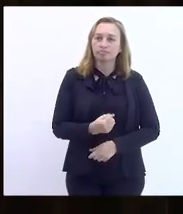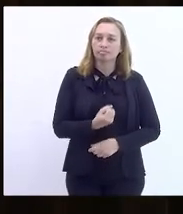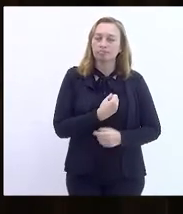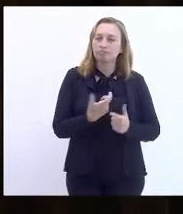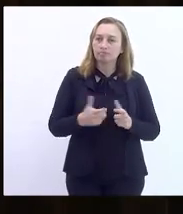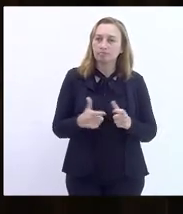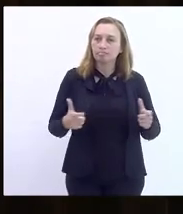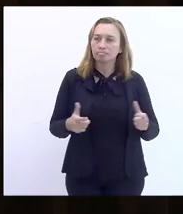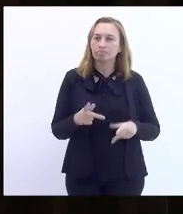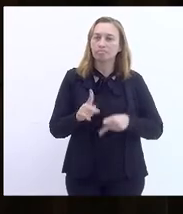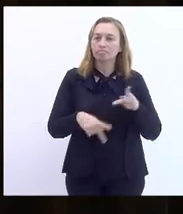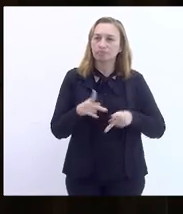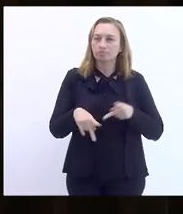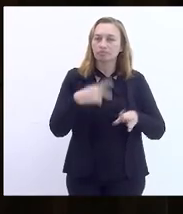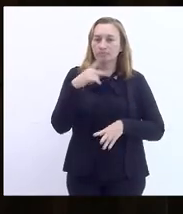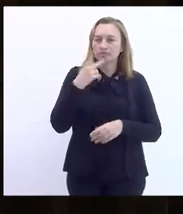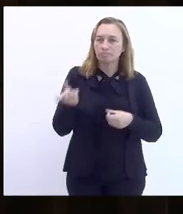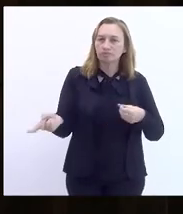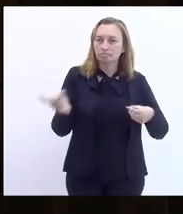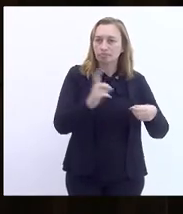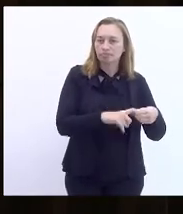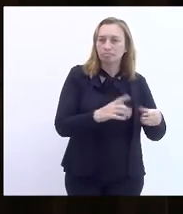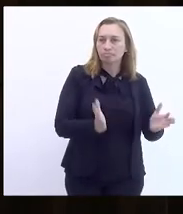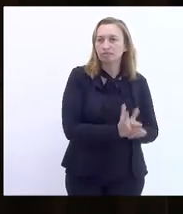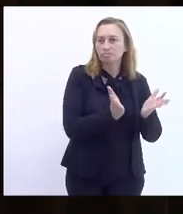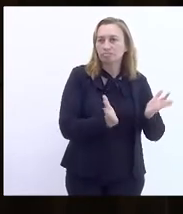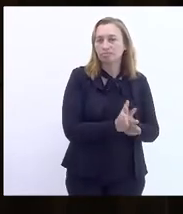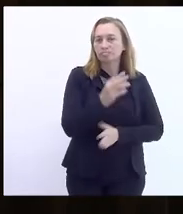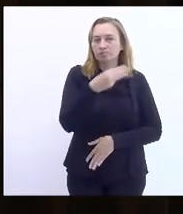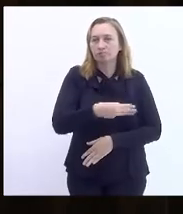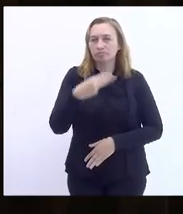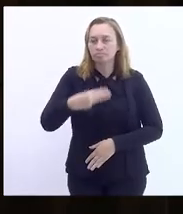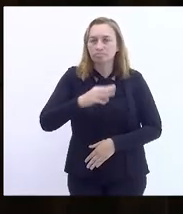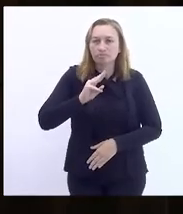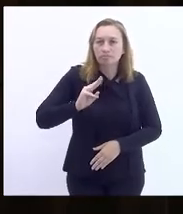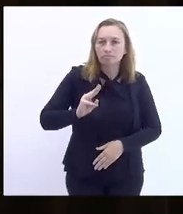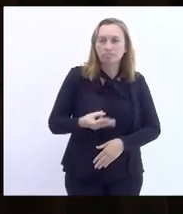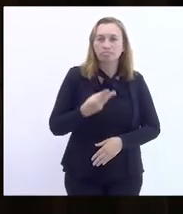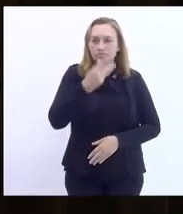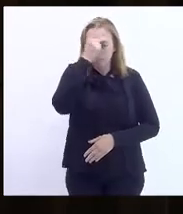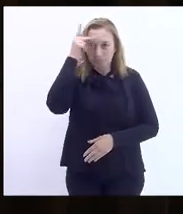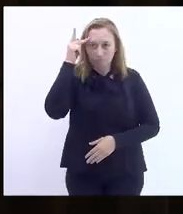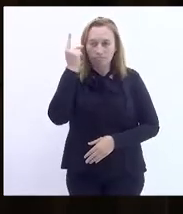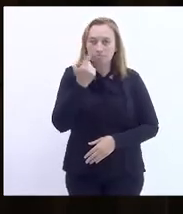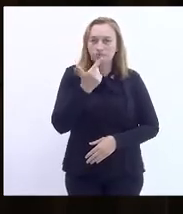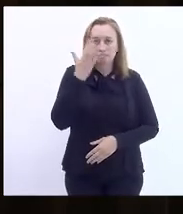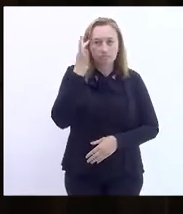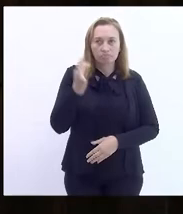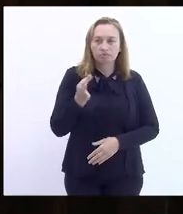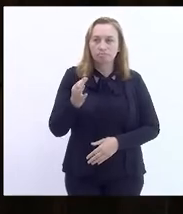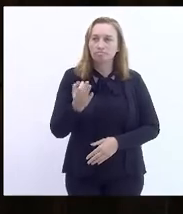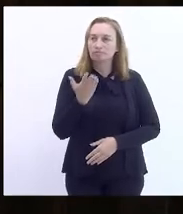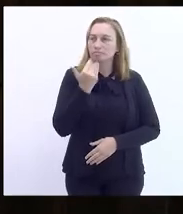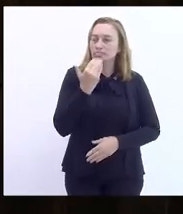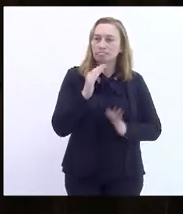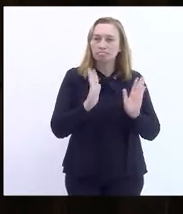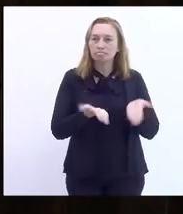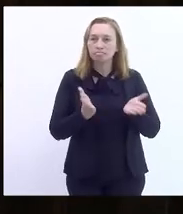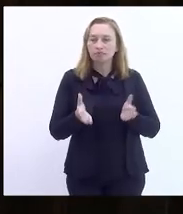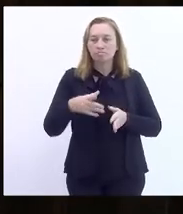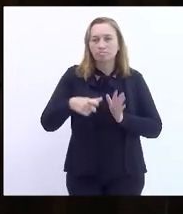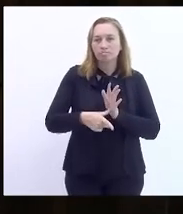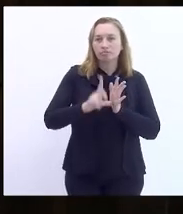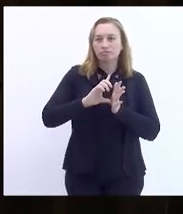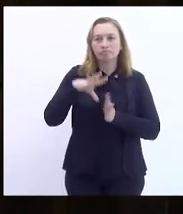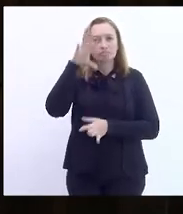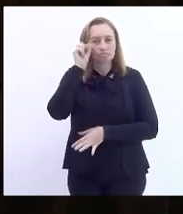desse povo que a gente tá falando que voltou para a miséria são os 33 milhões de pessoas que o que vão comer hoje e antes de